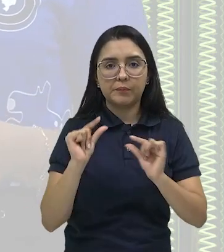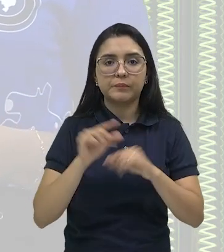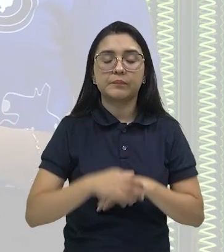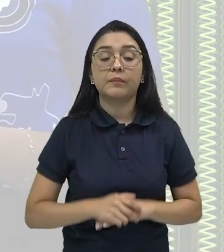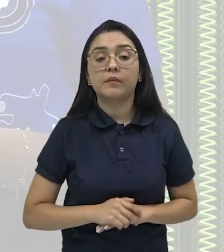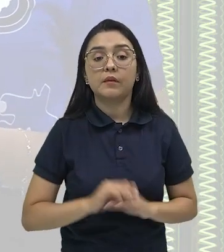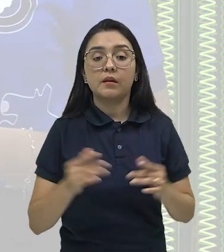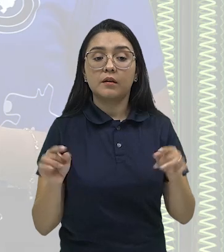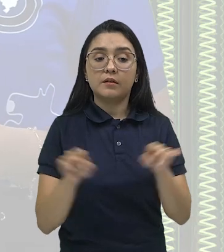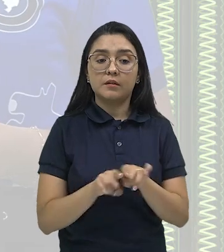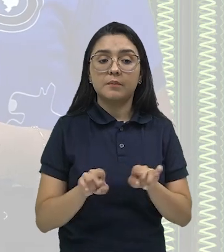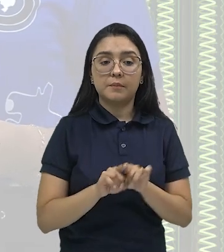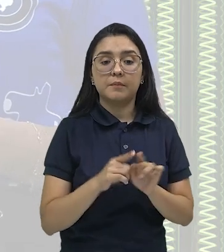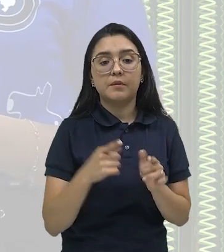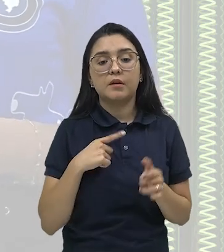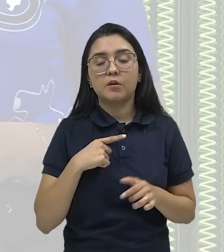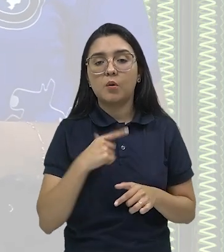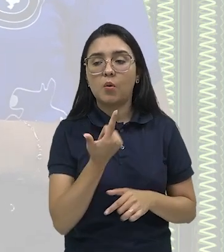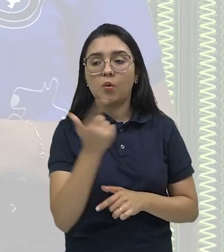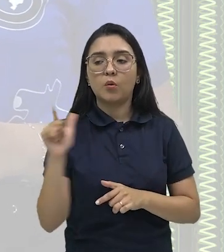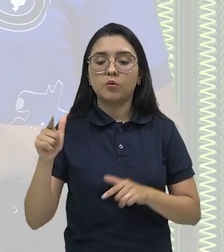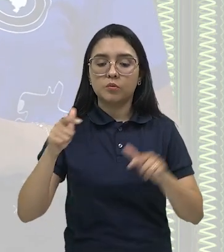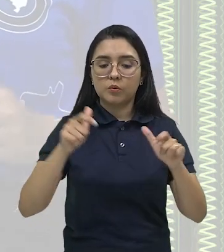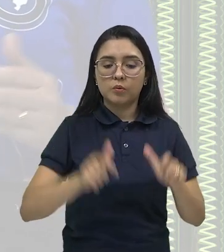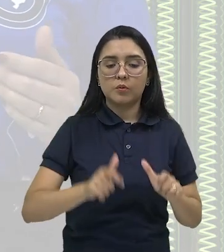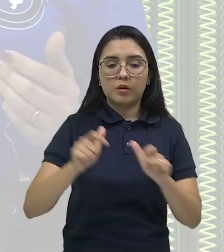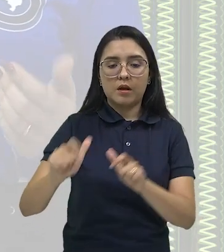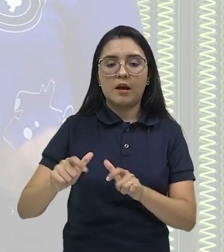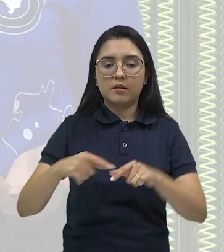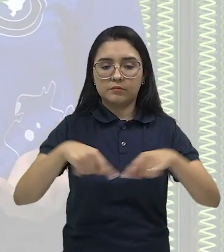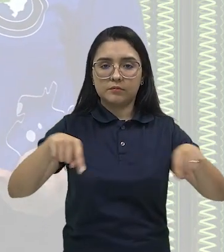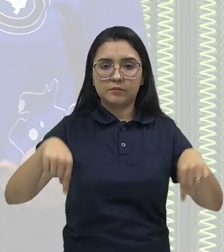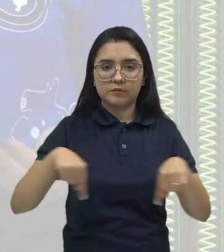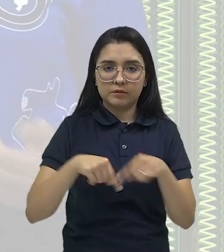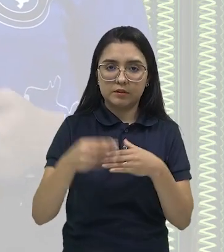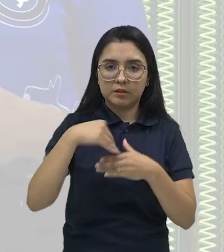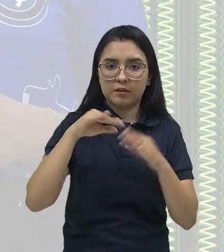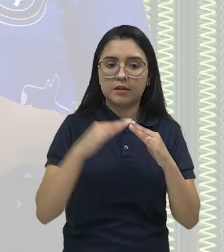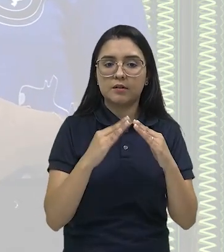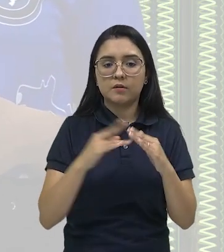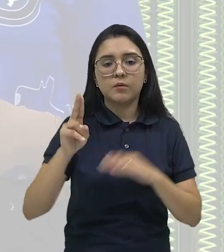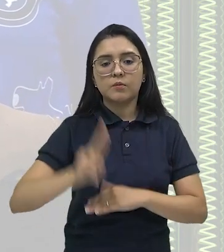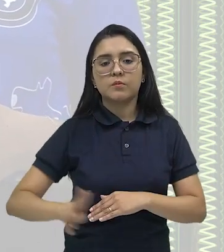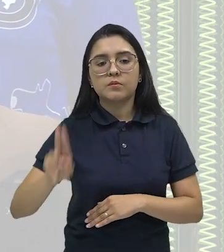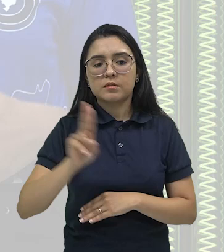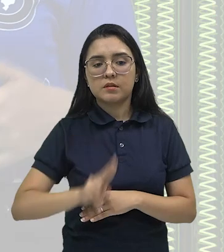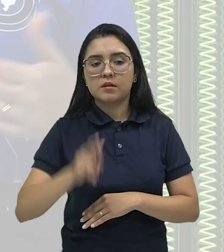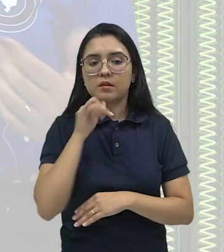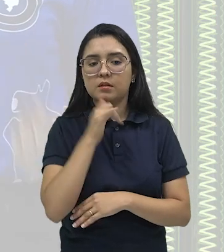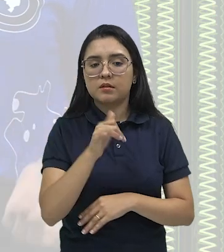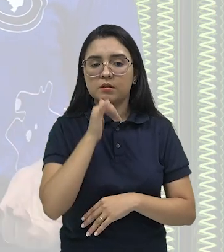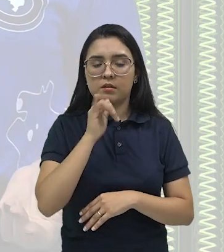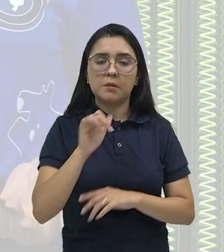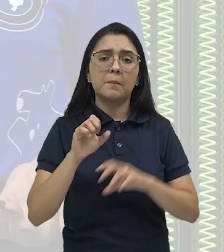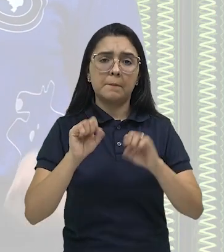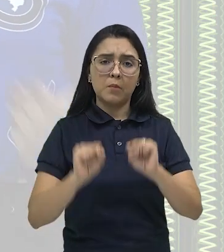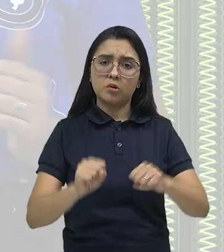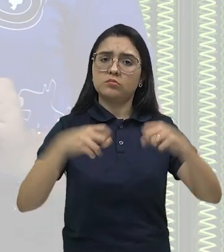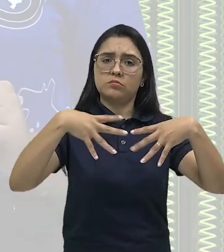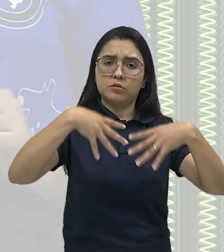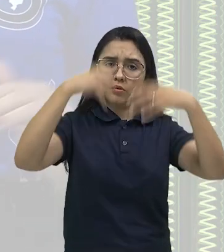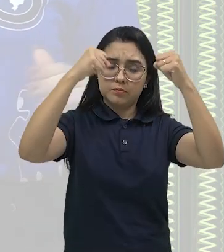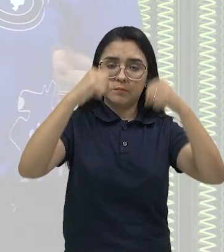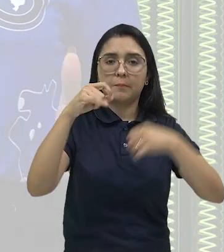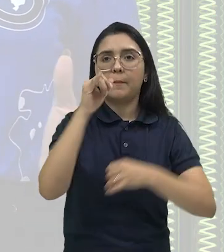Muitos ambientes também, acabam aí utilizando a eletricidade em um momento que poderia ser desligada.